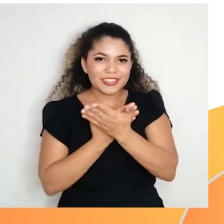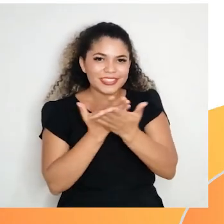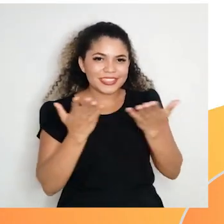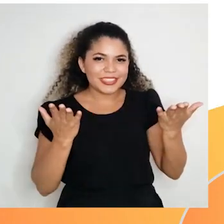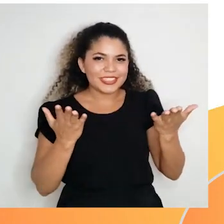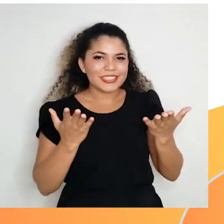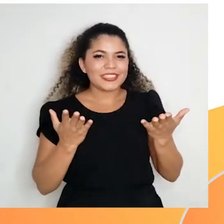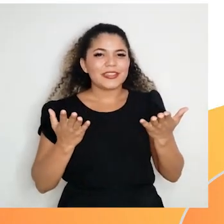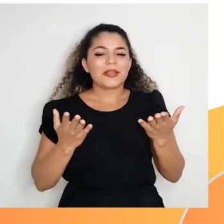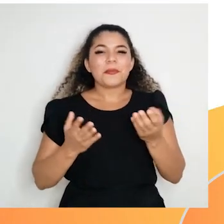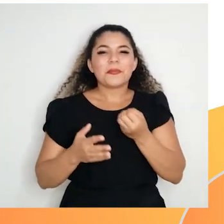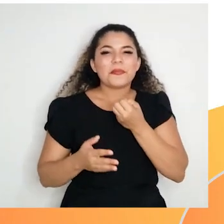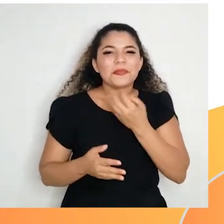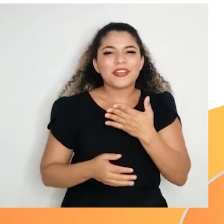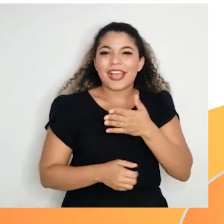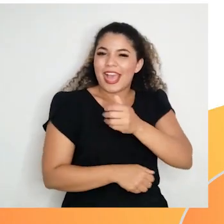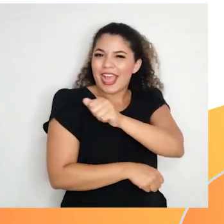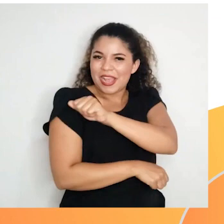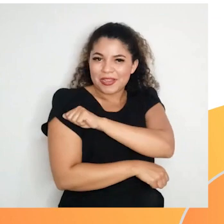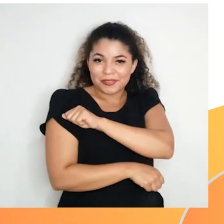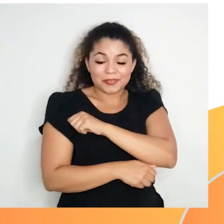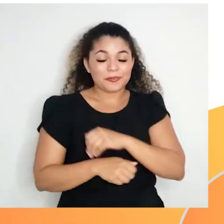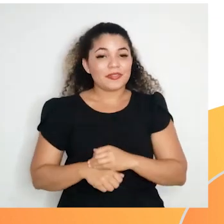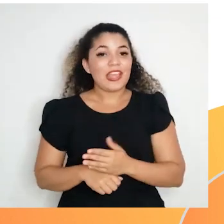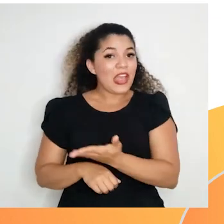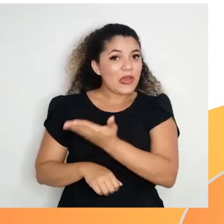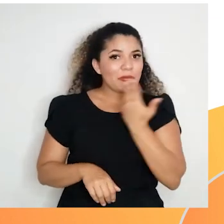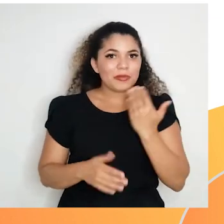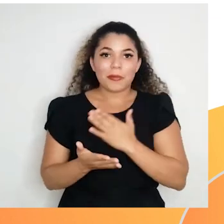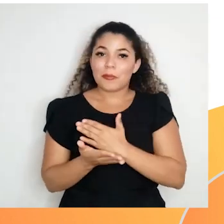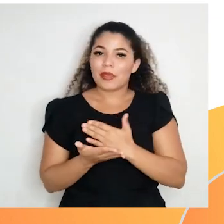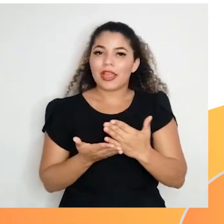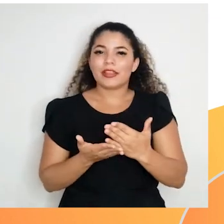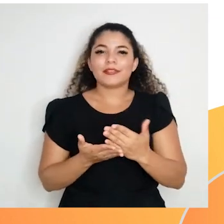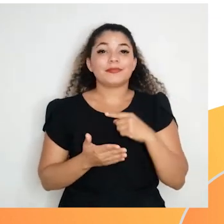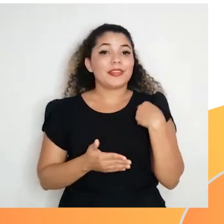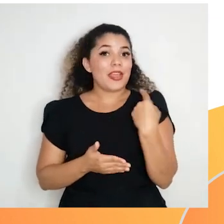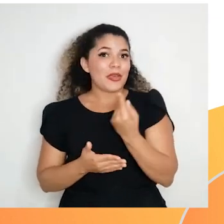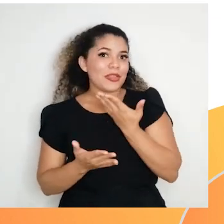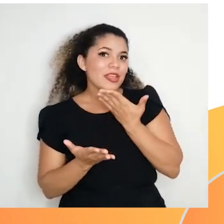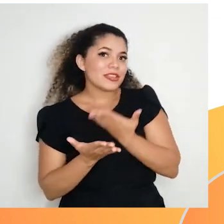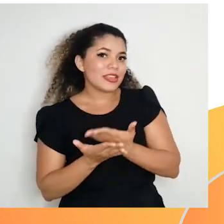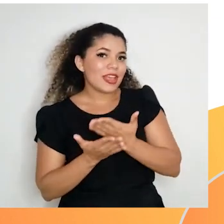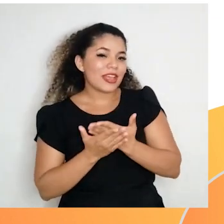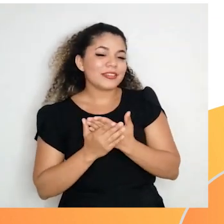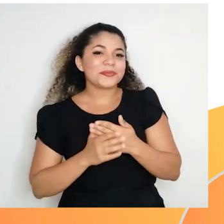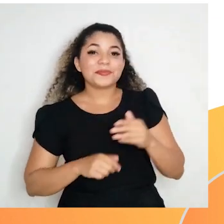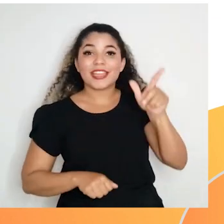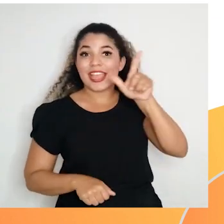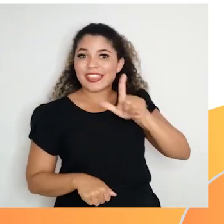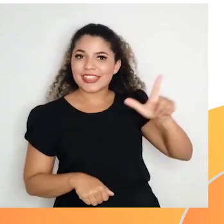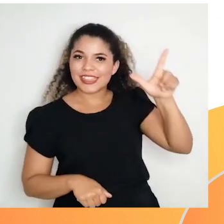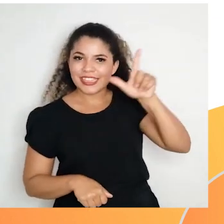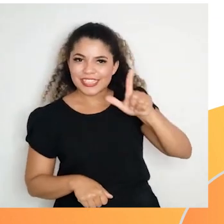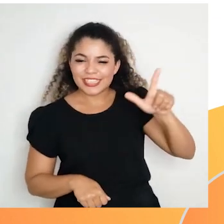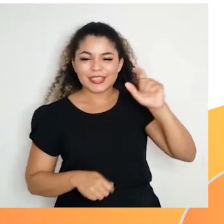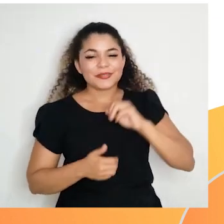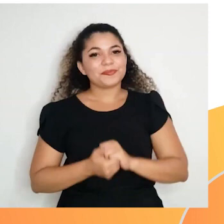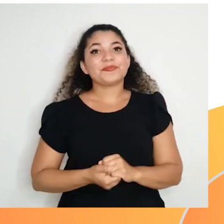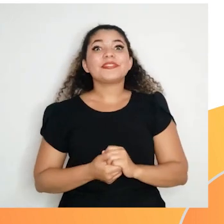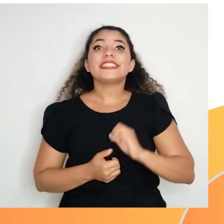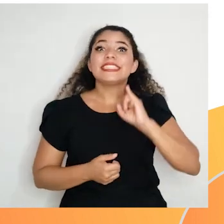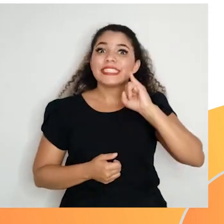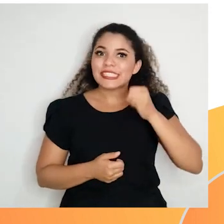bem com vocês, queridos alunos? Vamos começar agora a nossa aula de